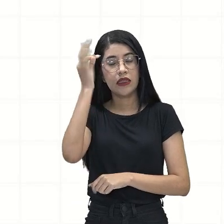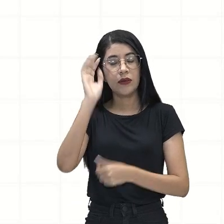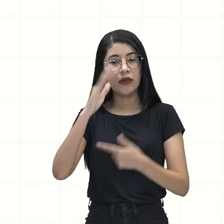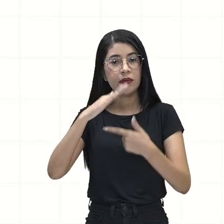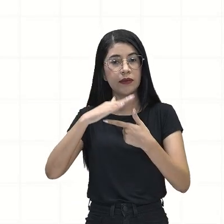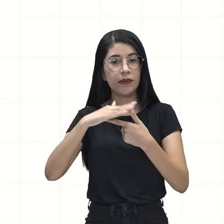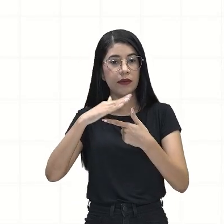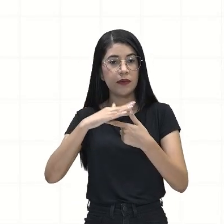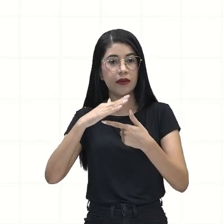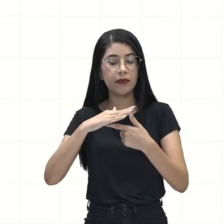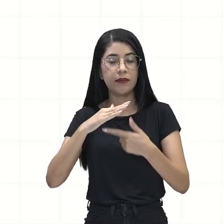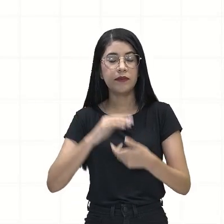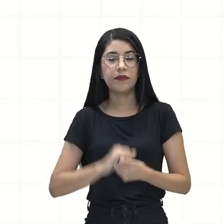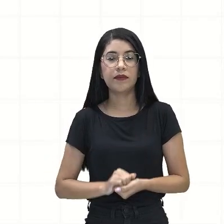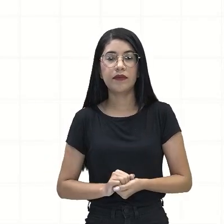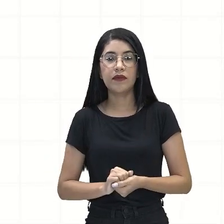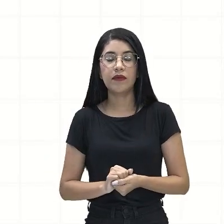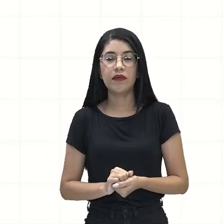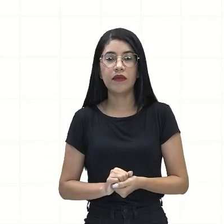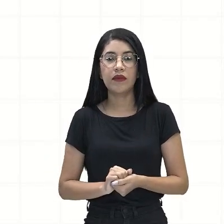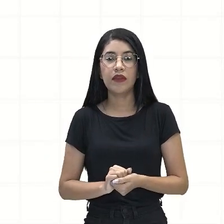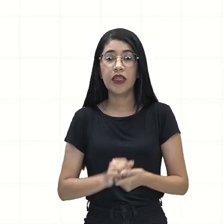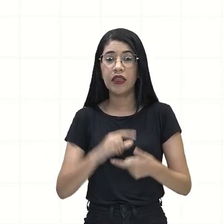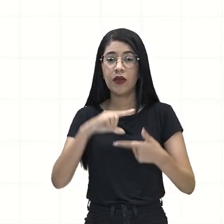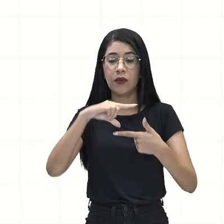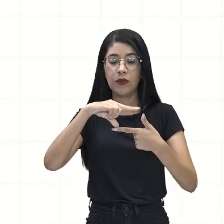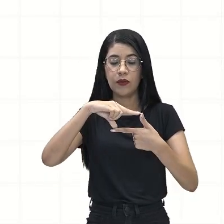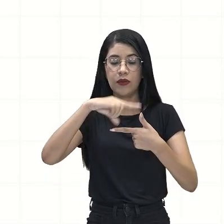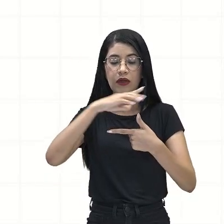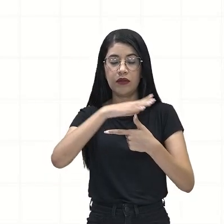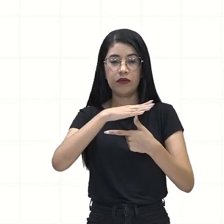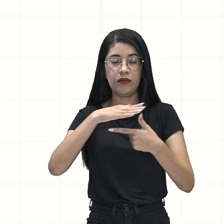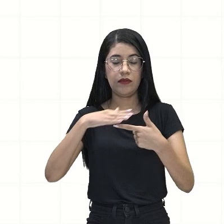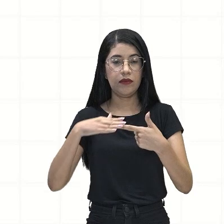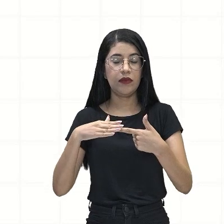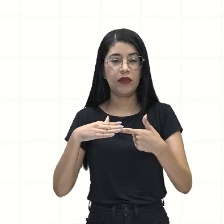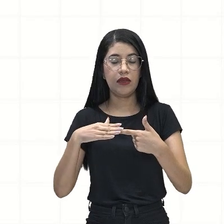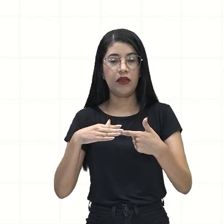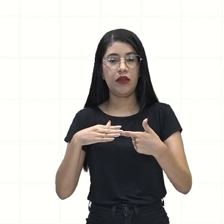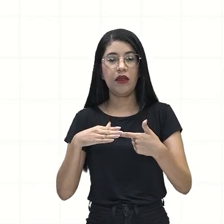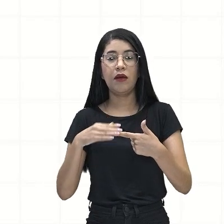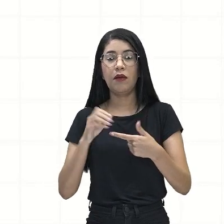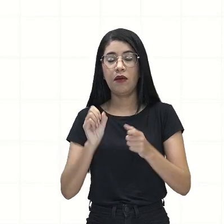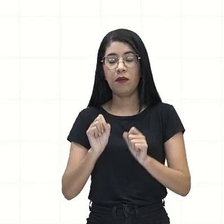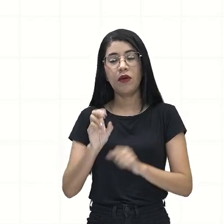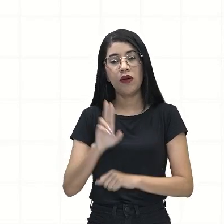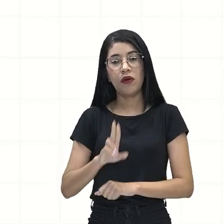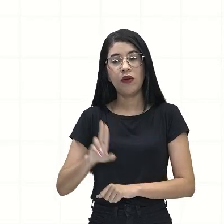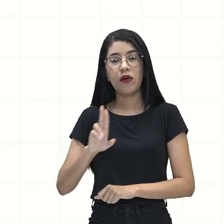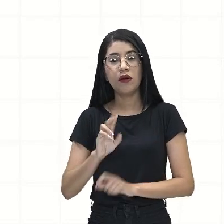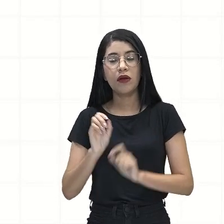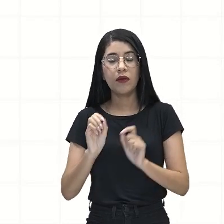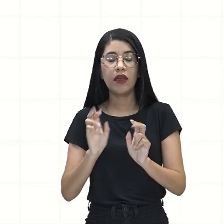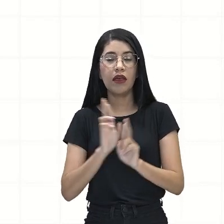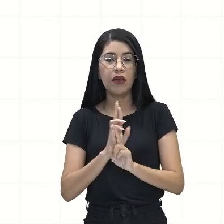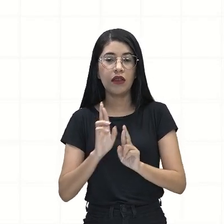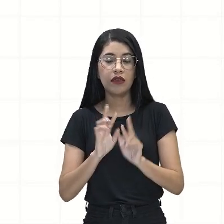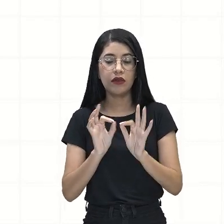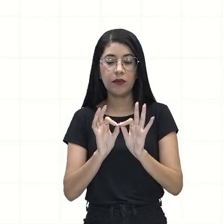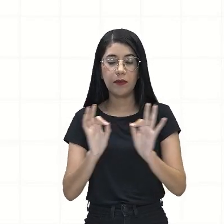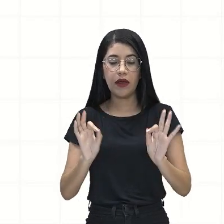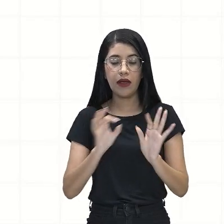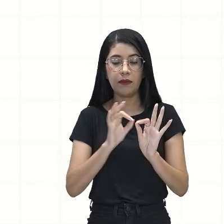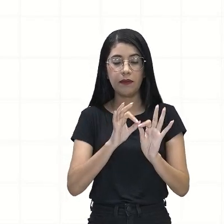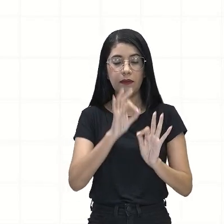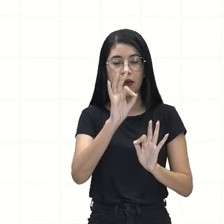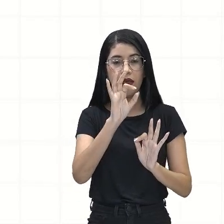Então, dentro de cada triângulo retângulo, a gente pode aplicar aí as relações métricas,